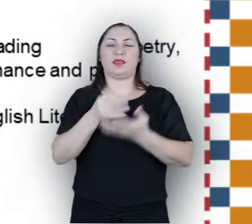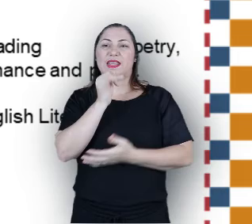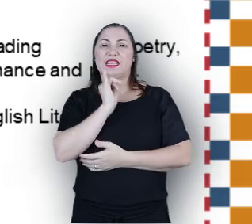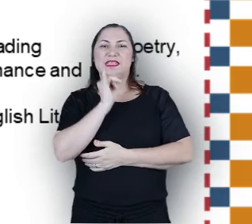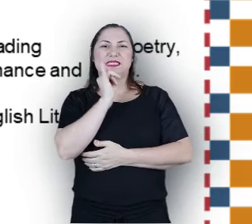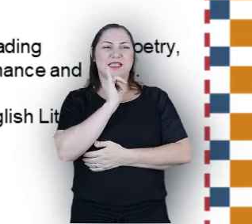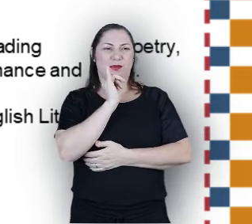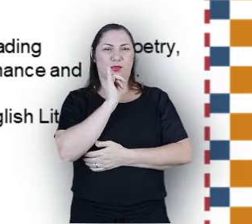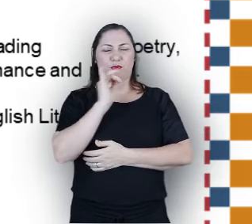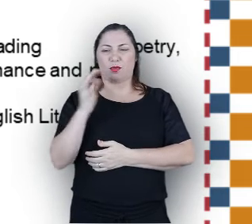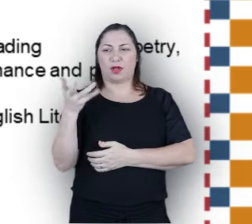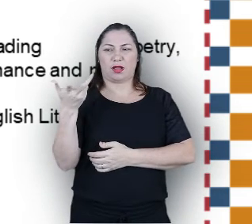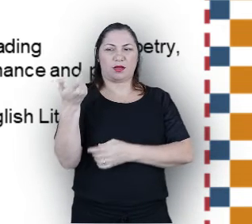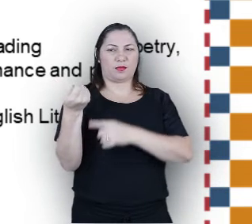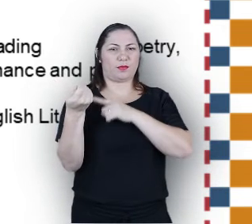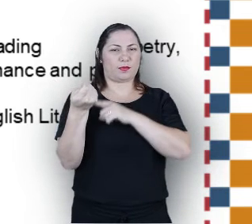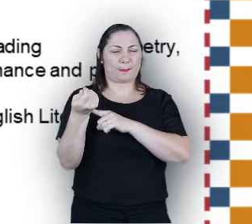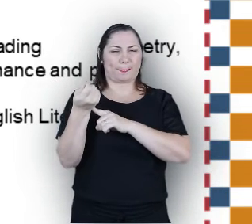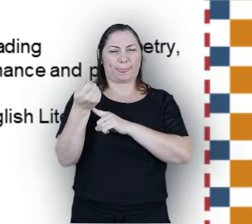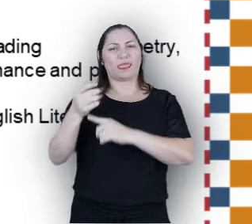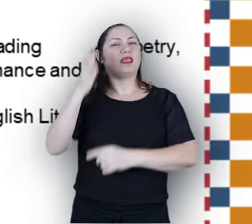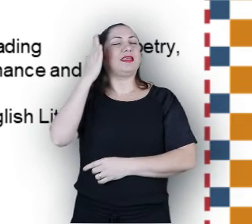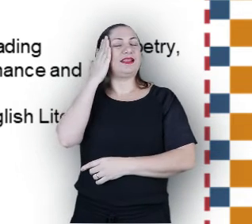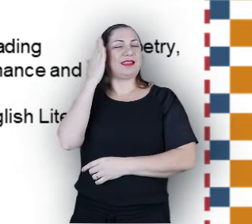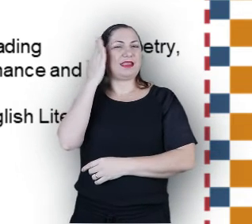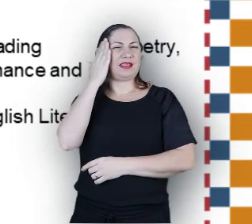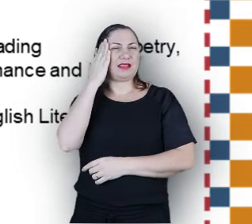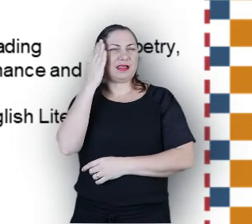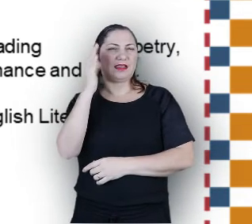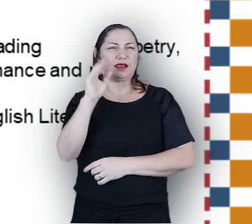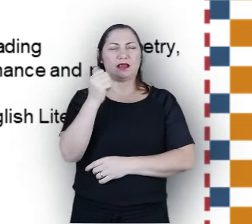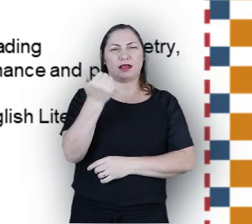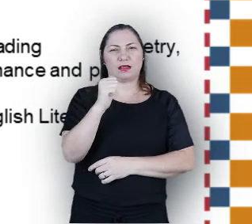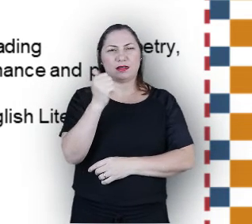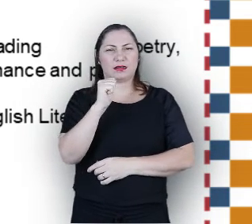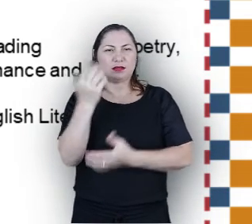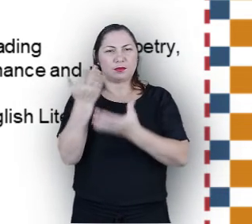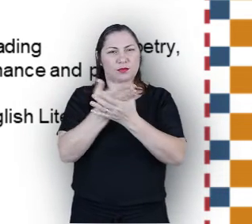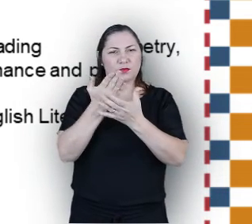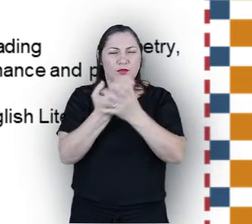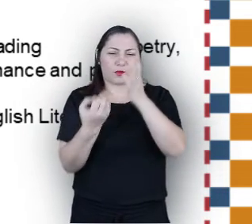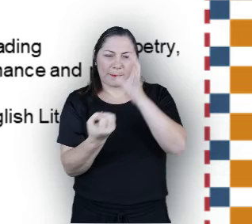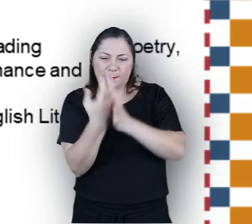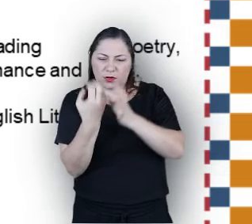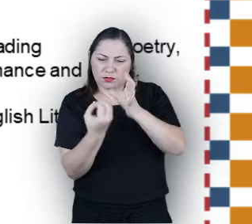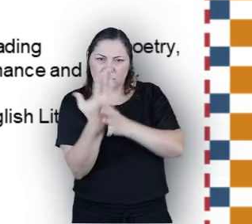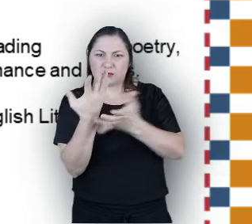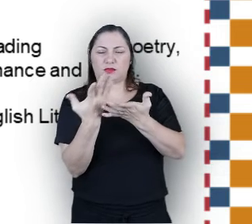diferentes linguagens para fazer escolhas fundamentadas em funções